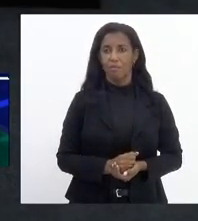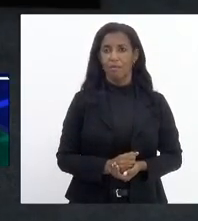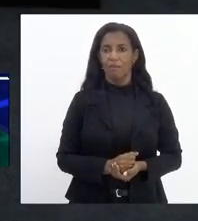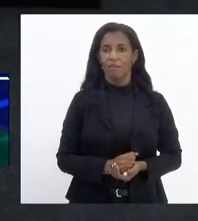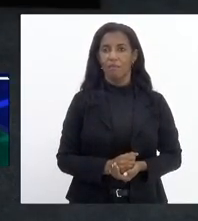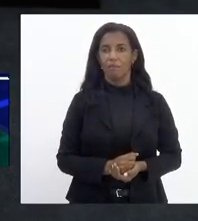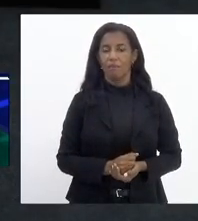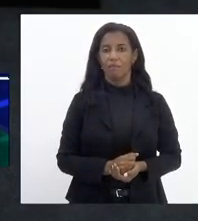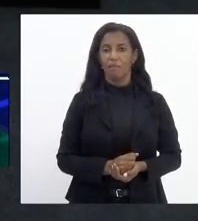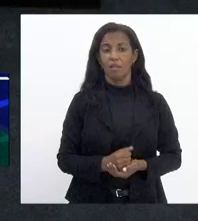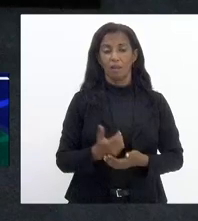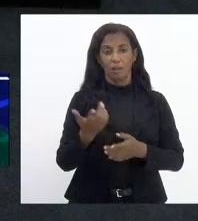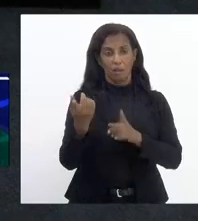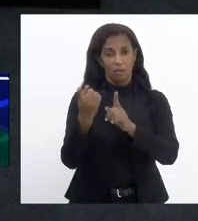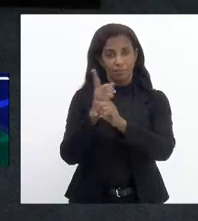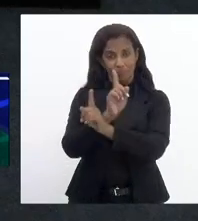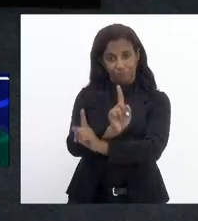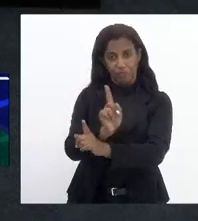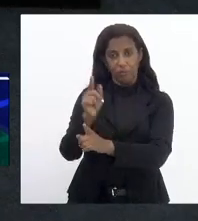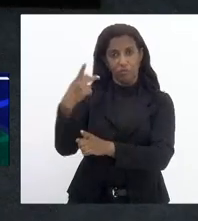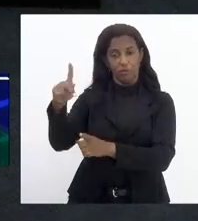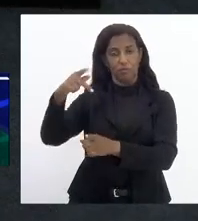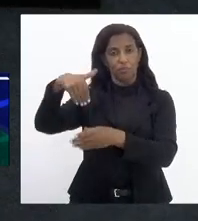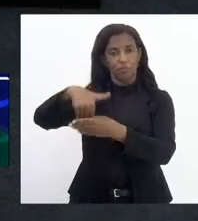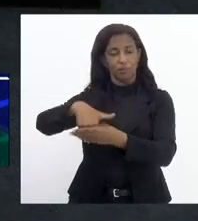eu quero divergir do seu voto,